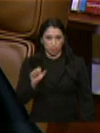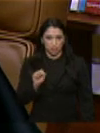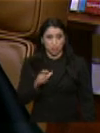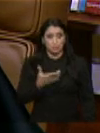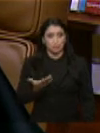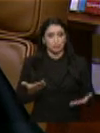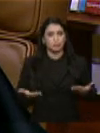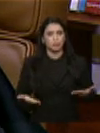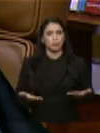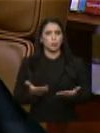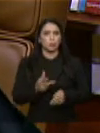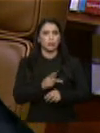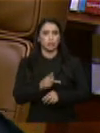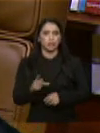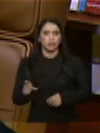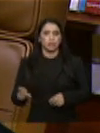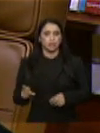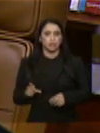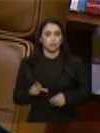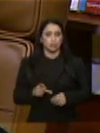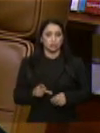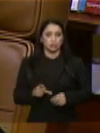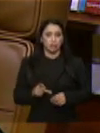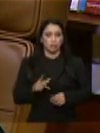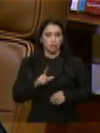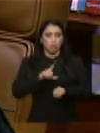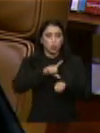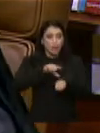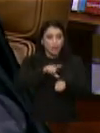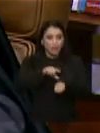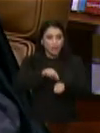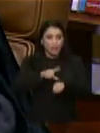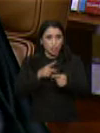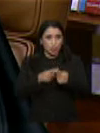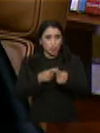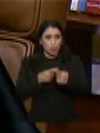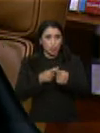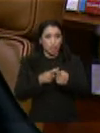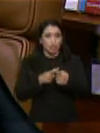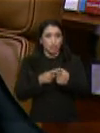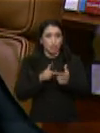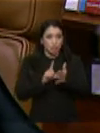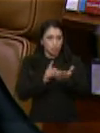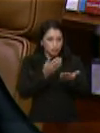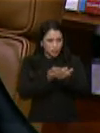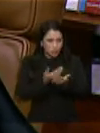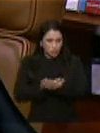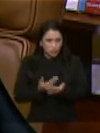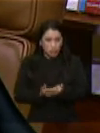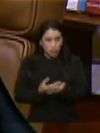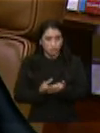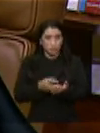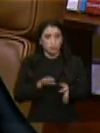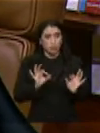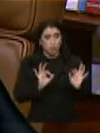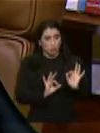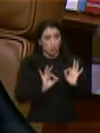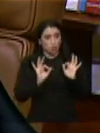até acabei me atrasando porque realmente eu estava estudando o tema e do meu gabinete acompanhei,